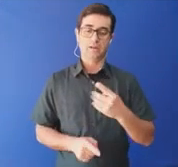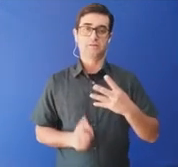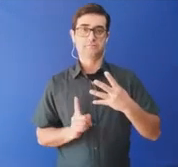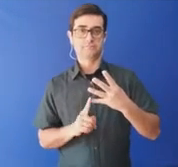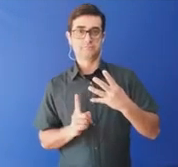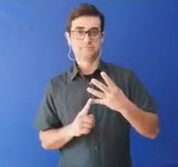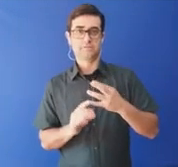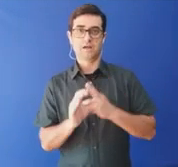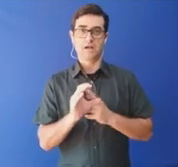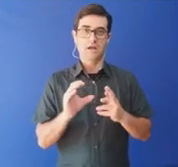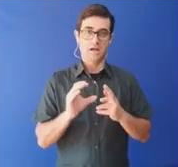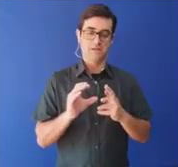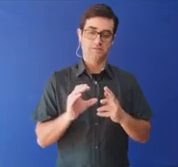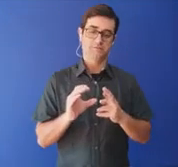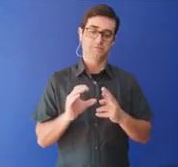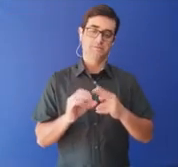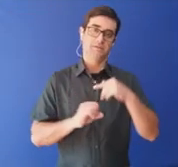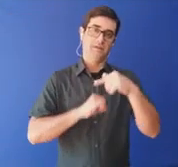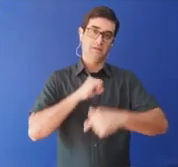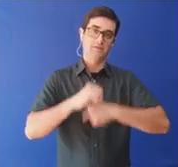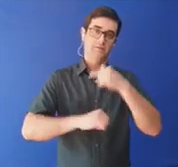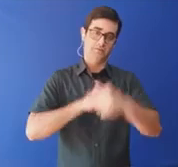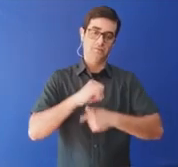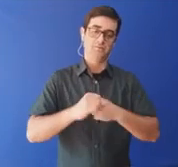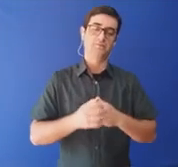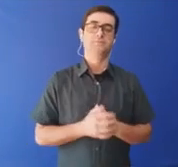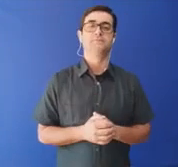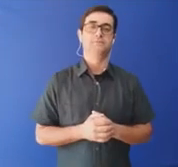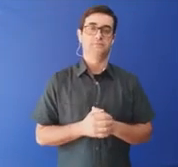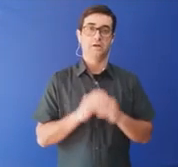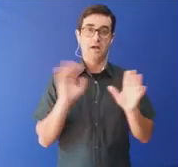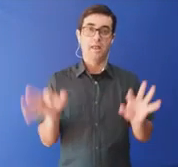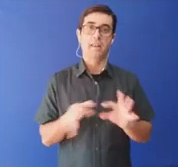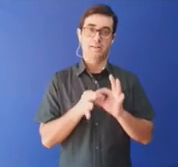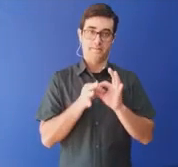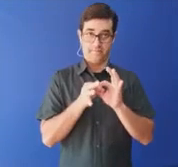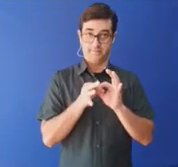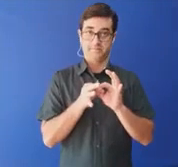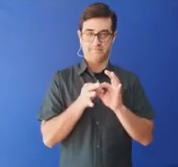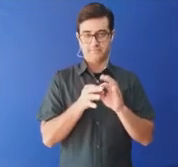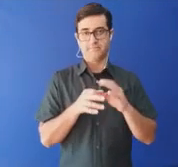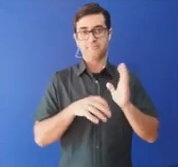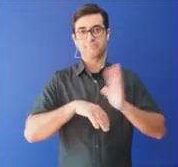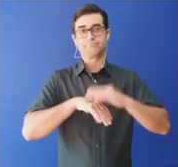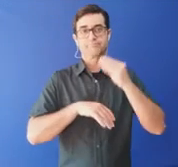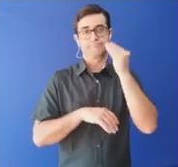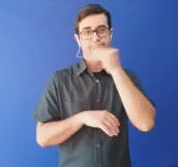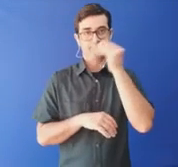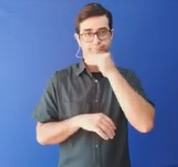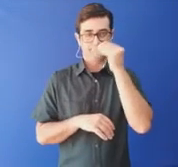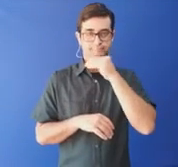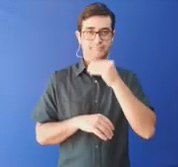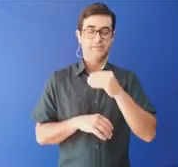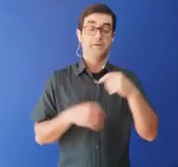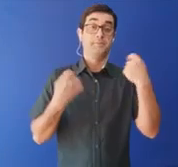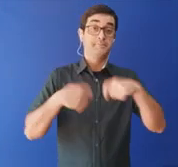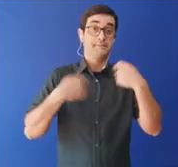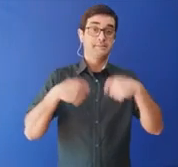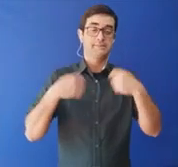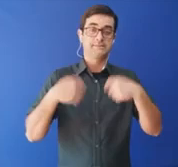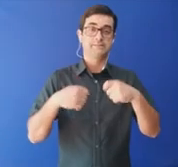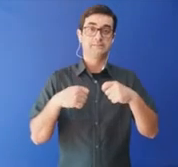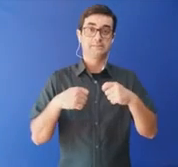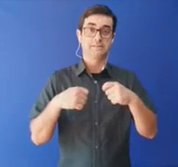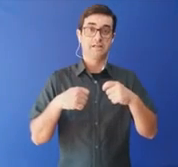no caso do iodo, que é bem maior que o do flúor, e por isso que a ligação ela é mais